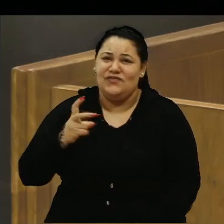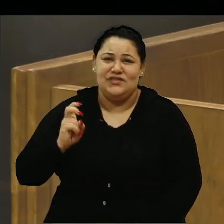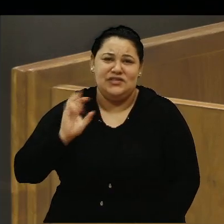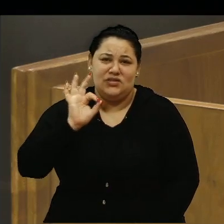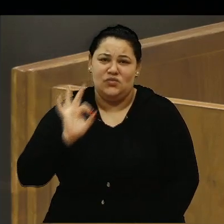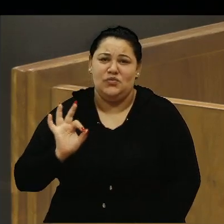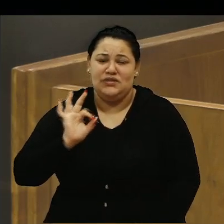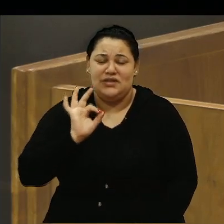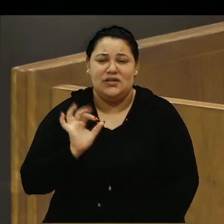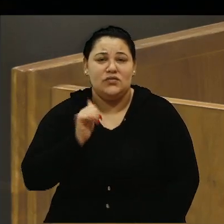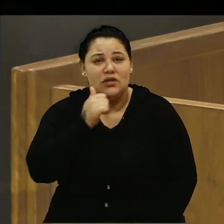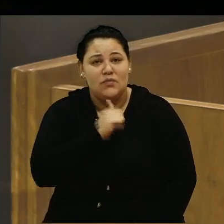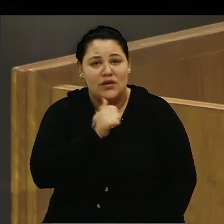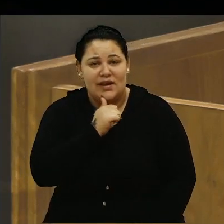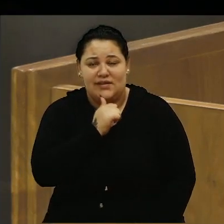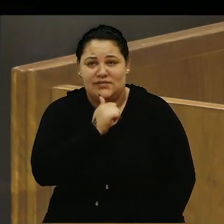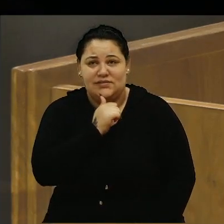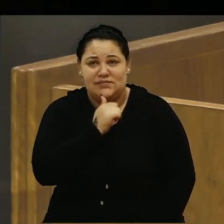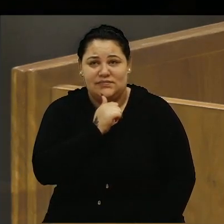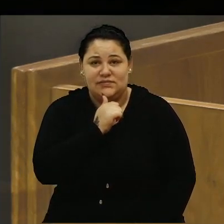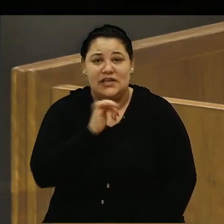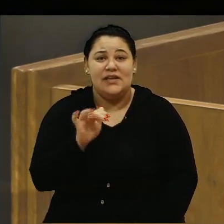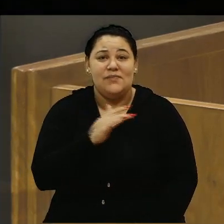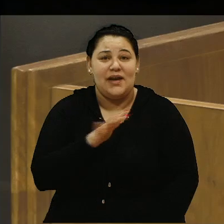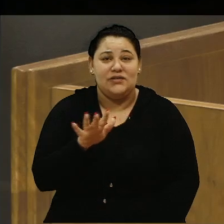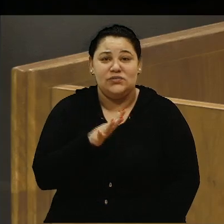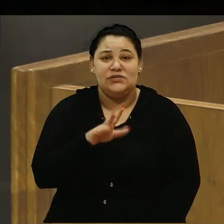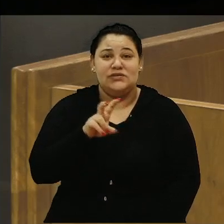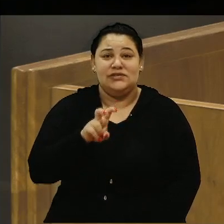das mulheres, e que cerca de